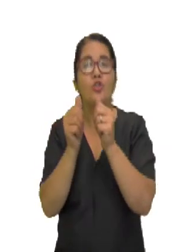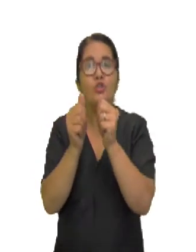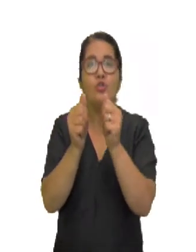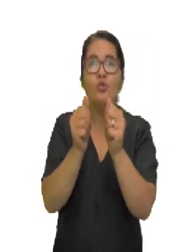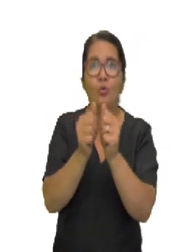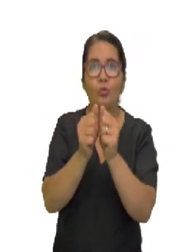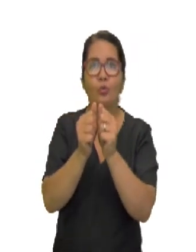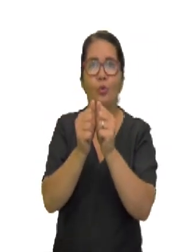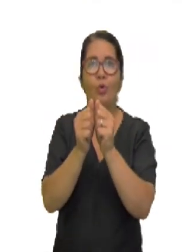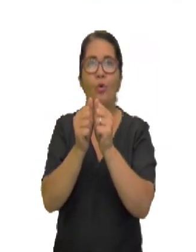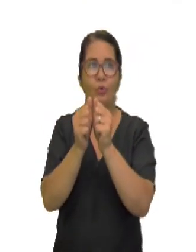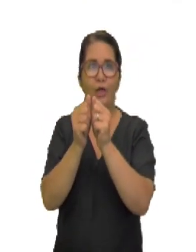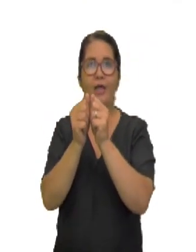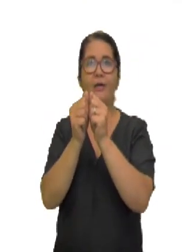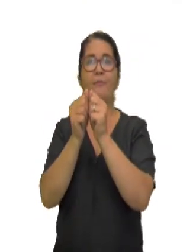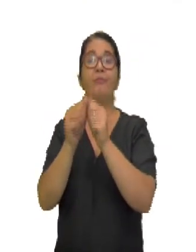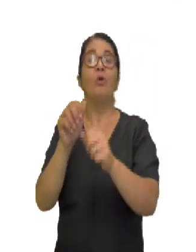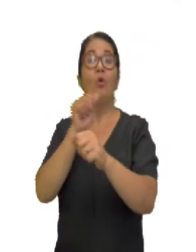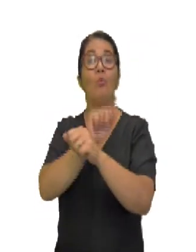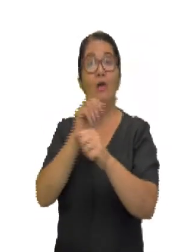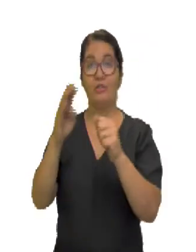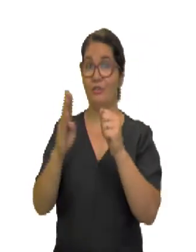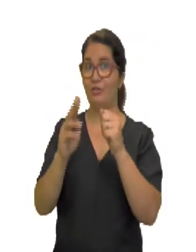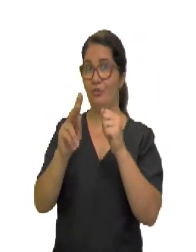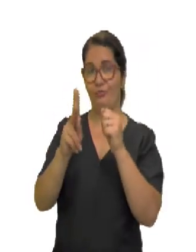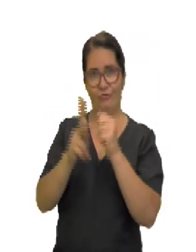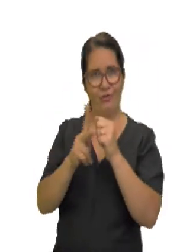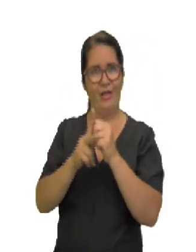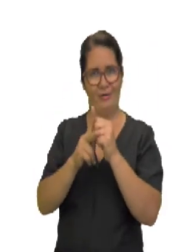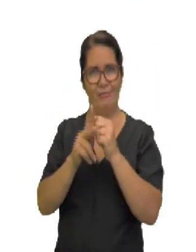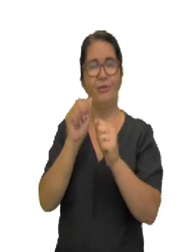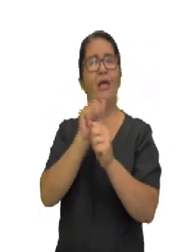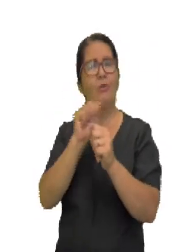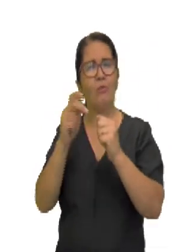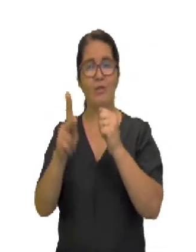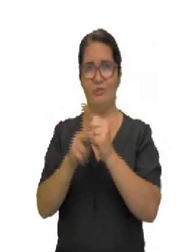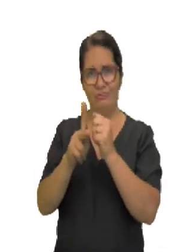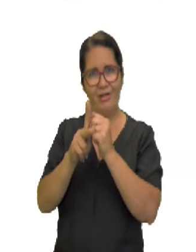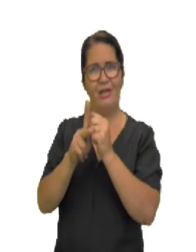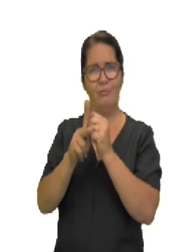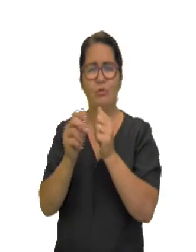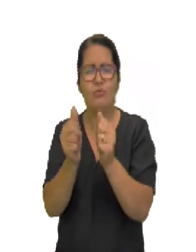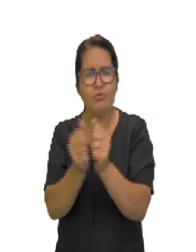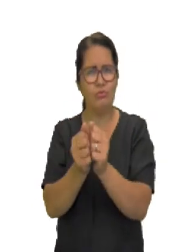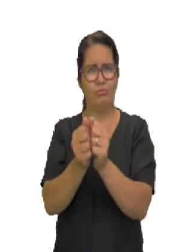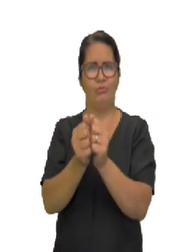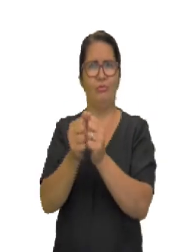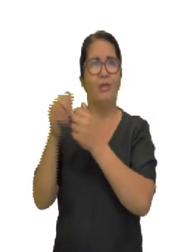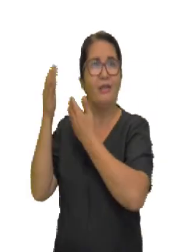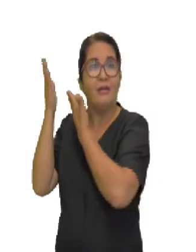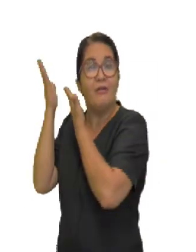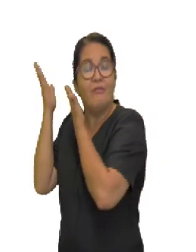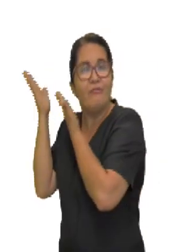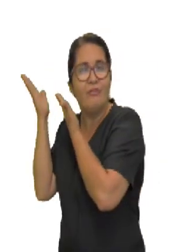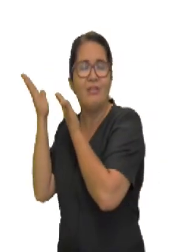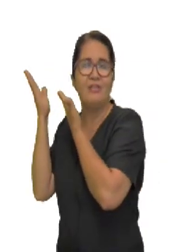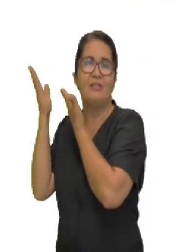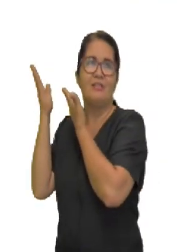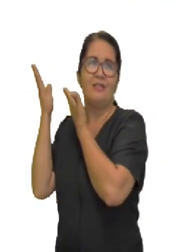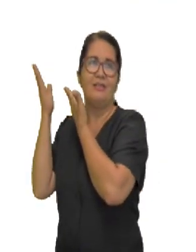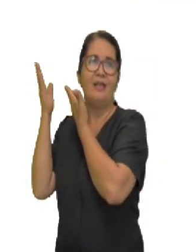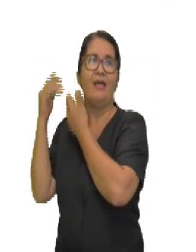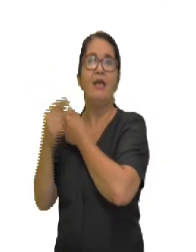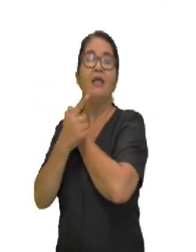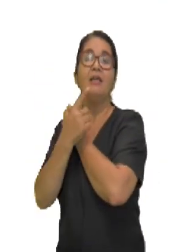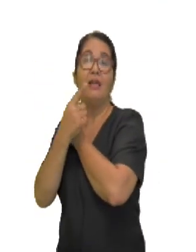muito antes do adjetivo, que expressa esse sentido, né, que intensifica. No sintético eu tenho